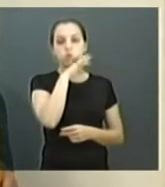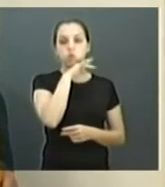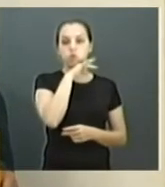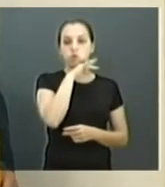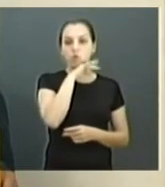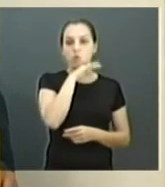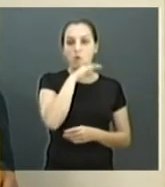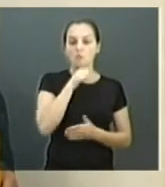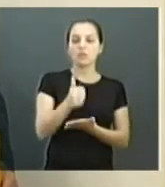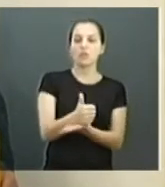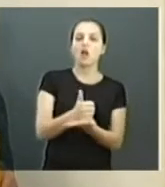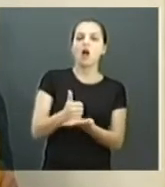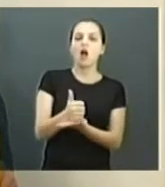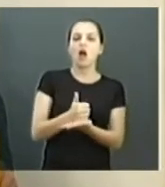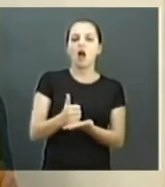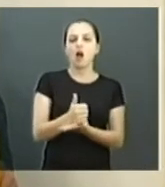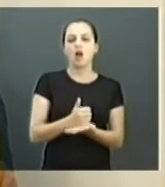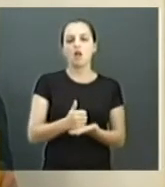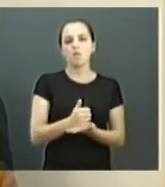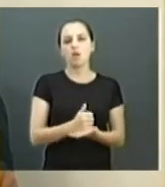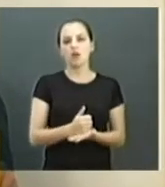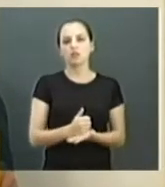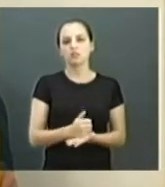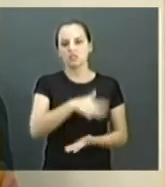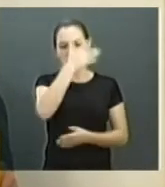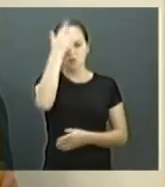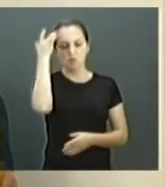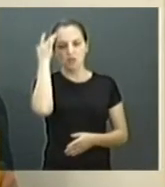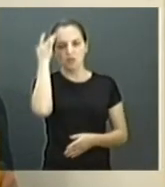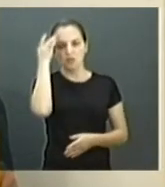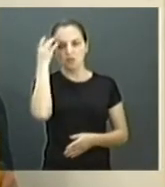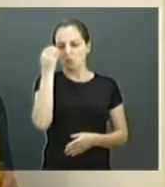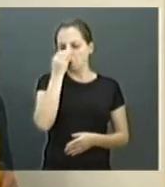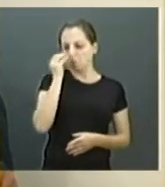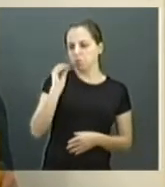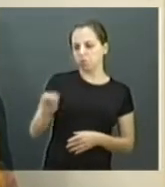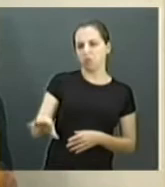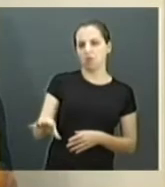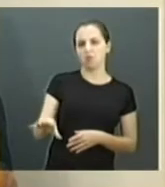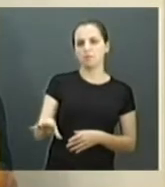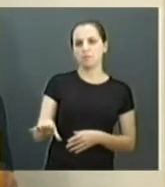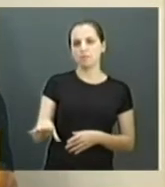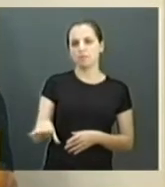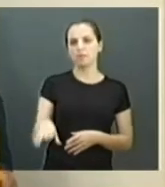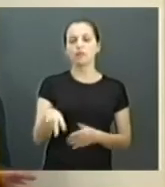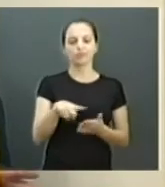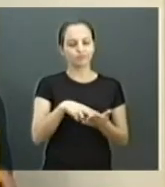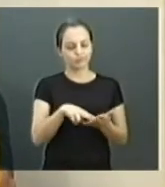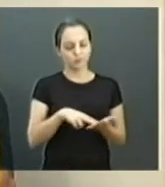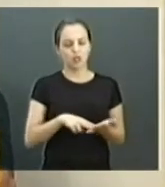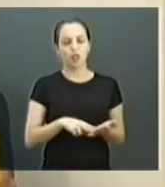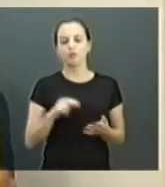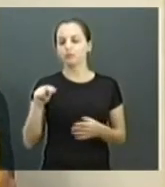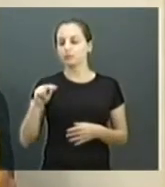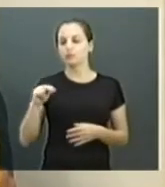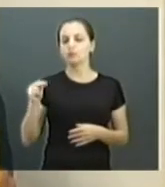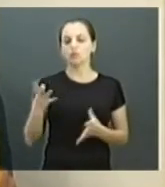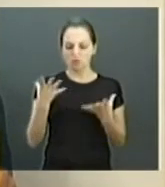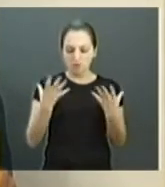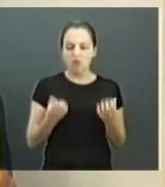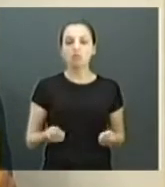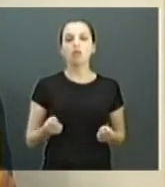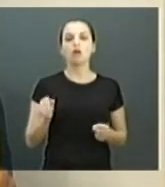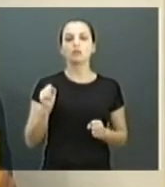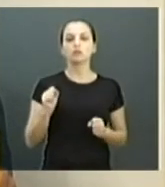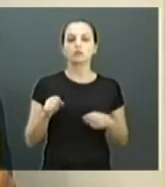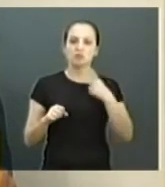amestradas que se agitam no brejo da mediocridade. Então eu faço minha leitura, jamais vou aceitar isso, para nenhum vereador